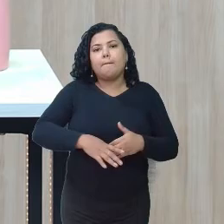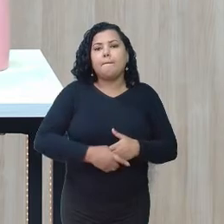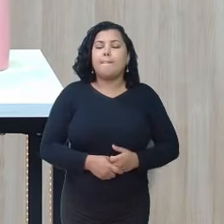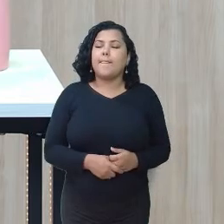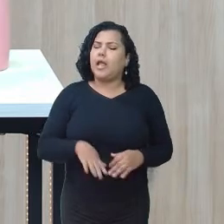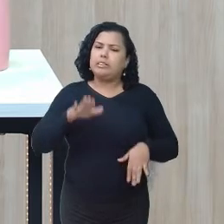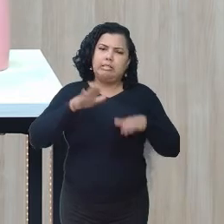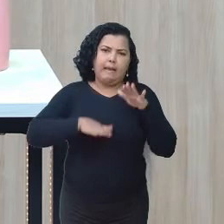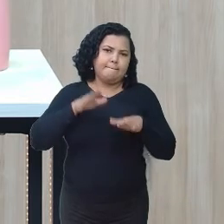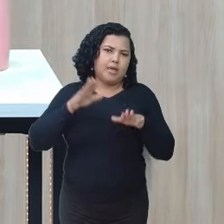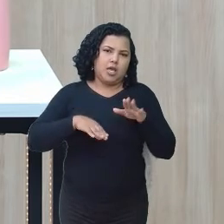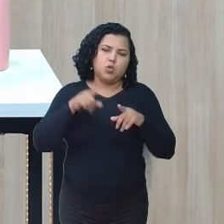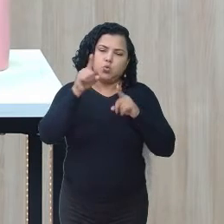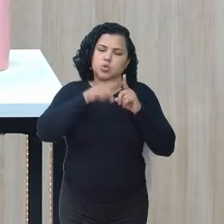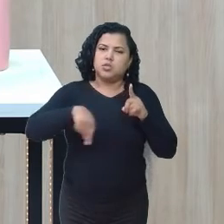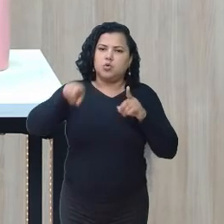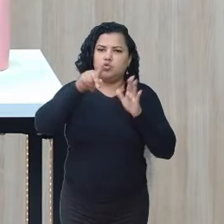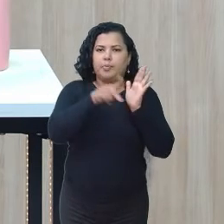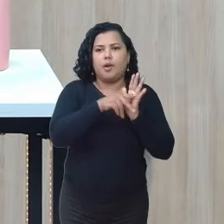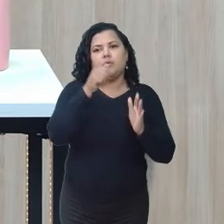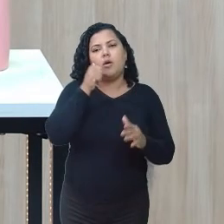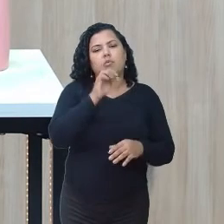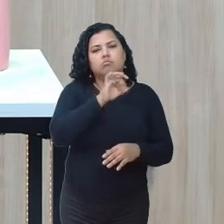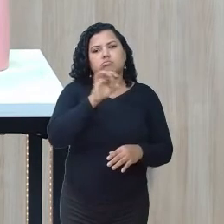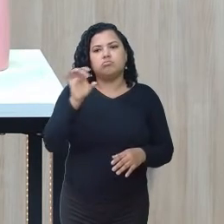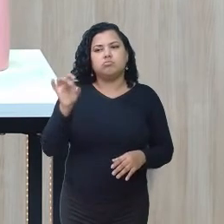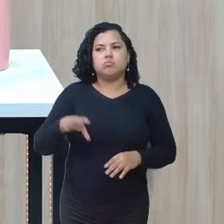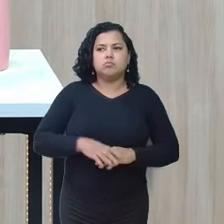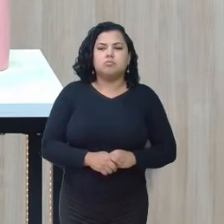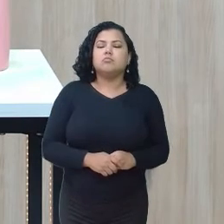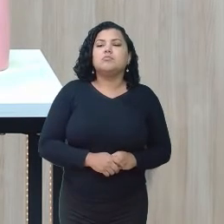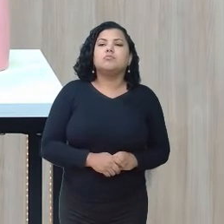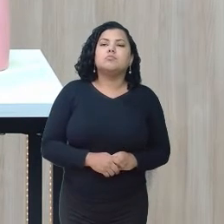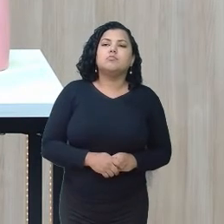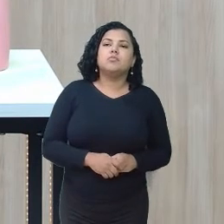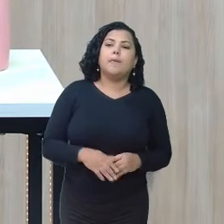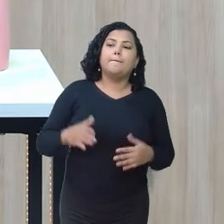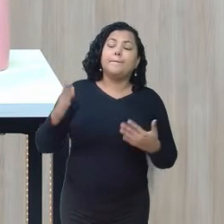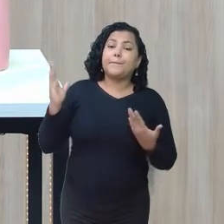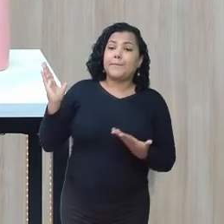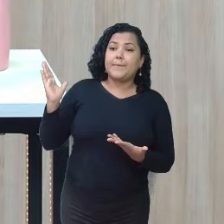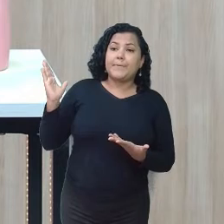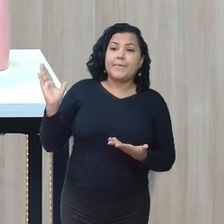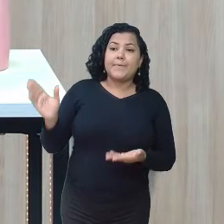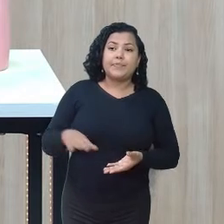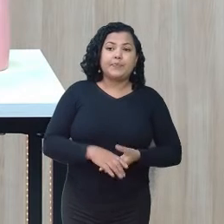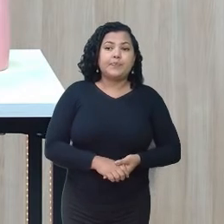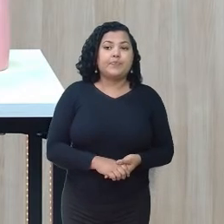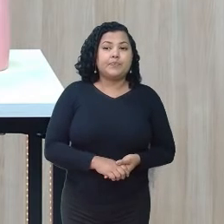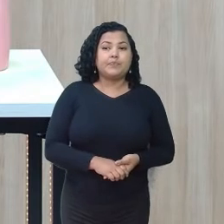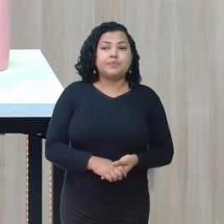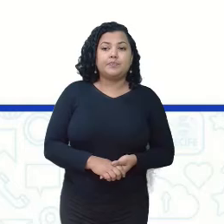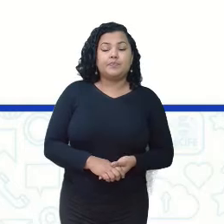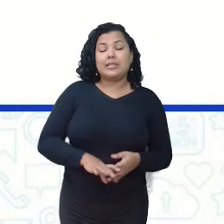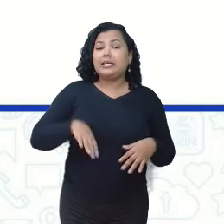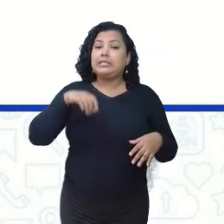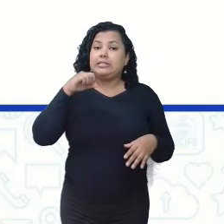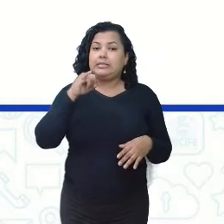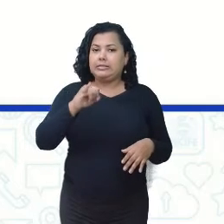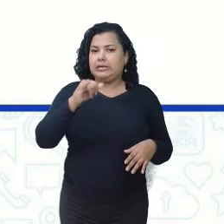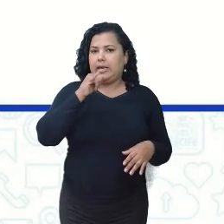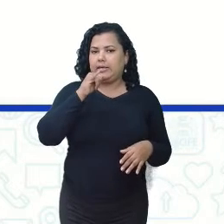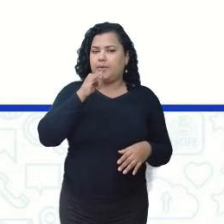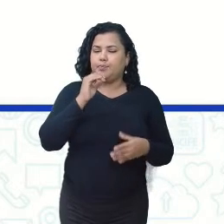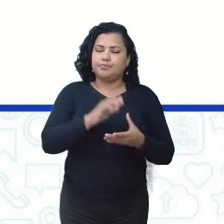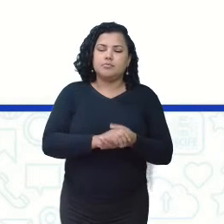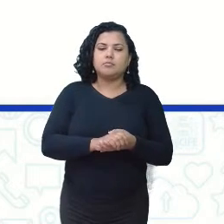ciclo menstrual de cada mulher. Então, aqui vamos ver seguida, quando não ocorre a fertilização, ou